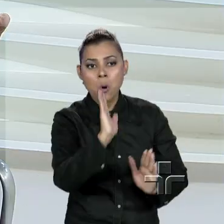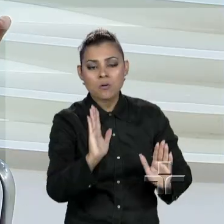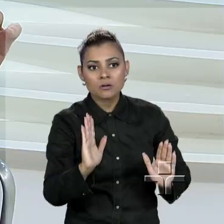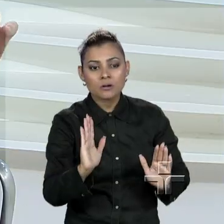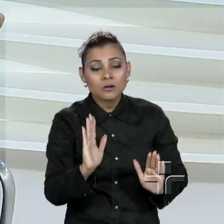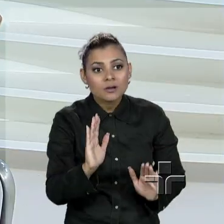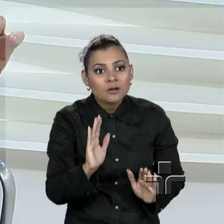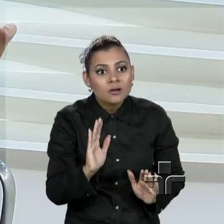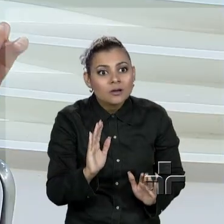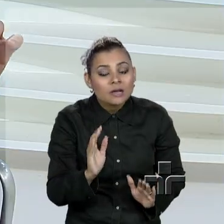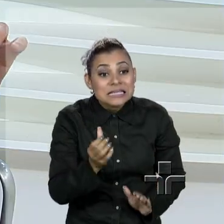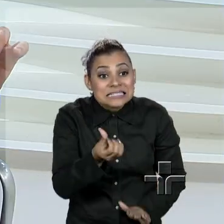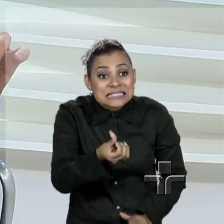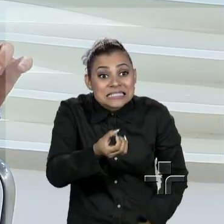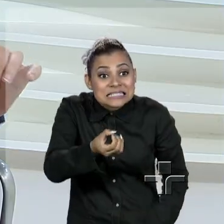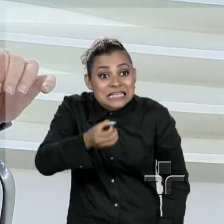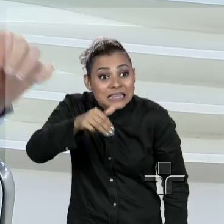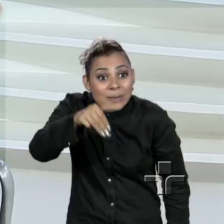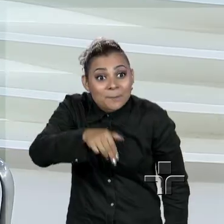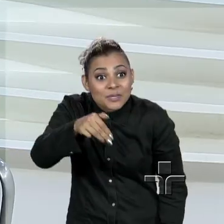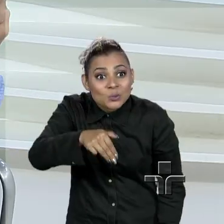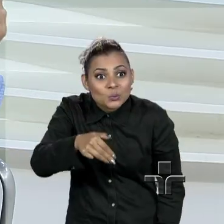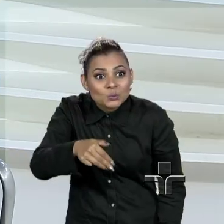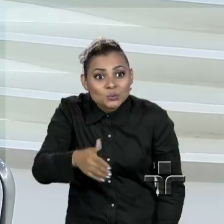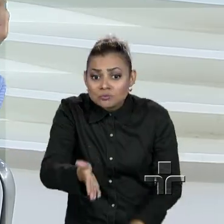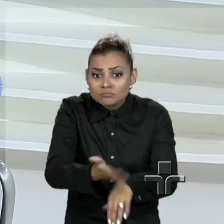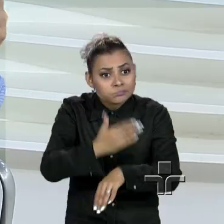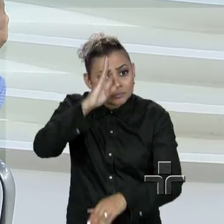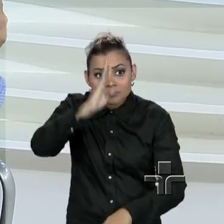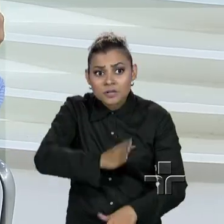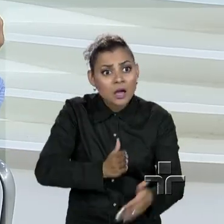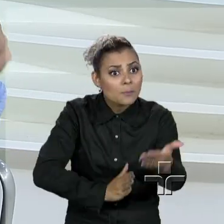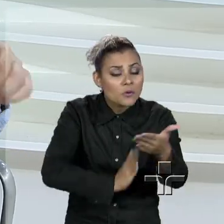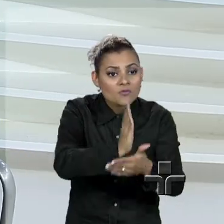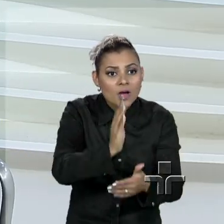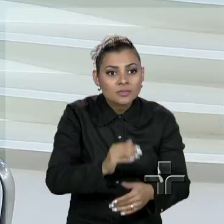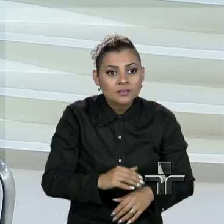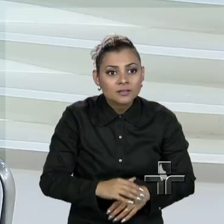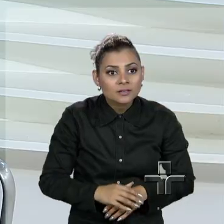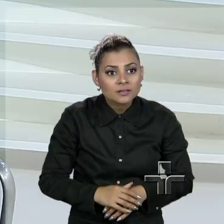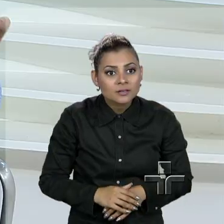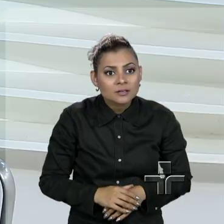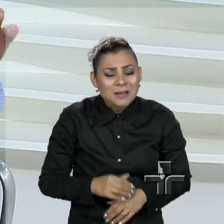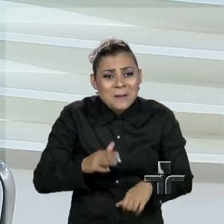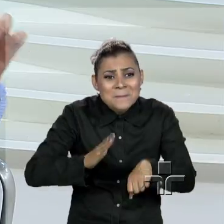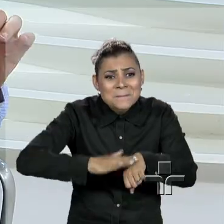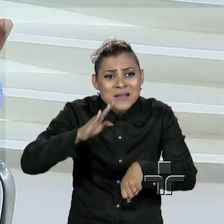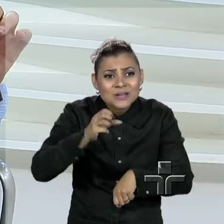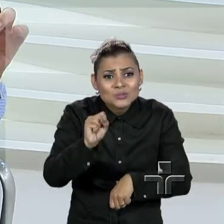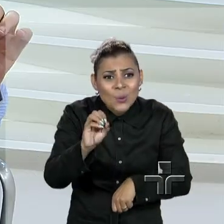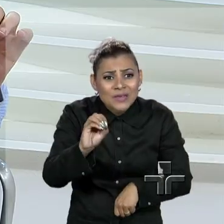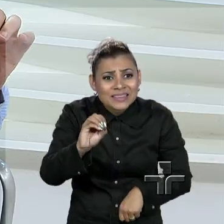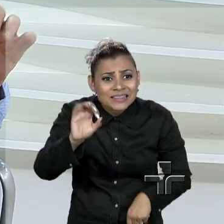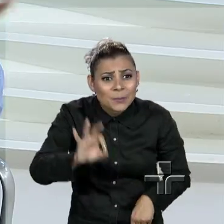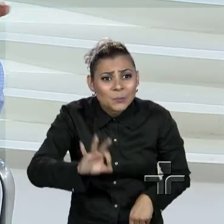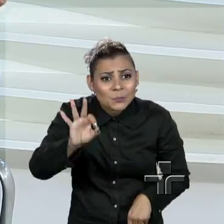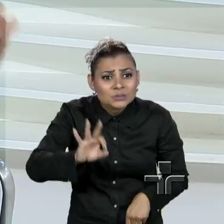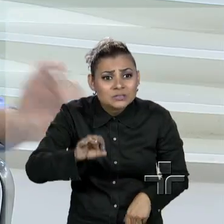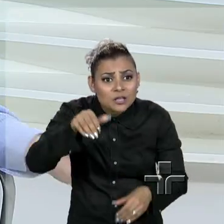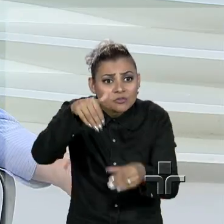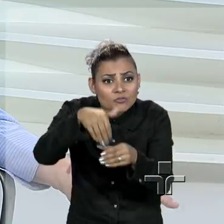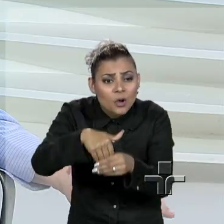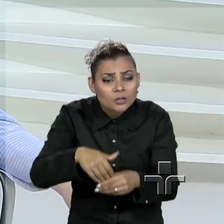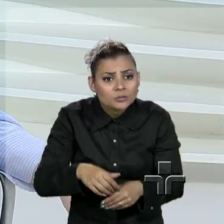de 60 minutos, em 2 turnos, com mais de 80% dos votos, de